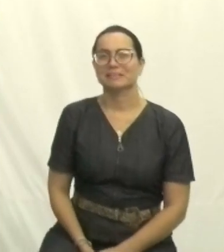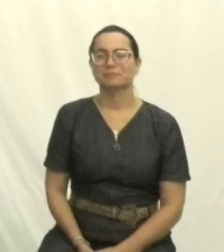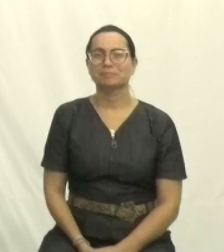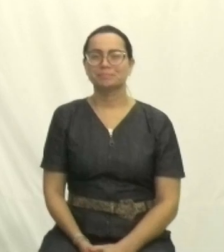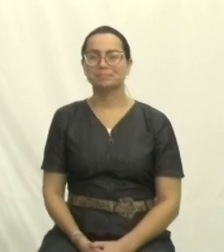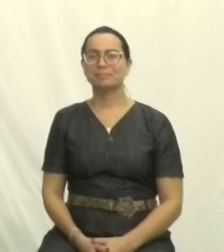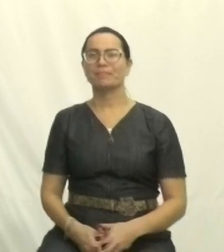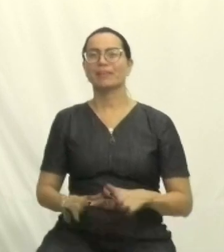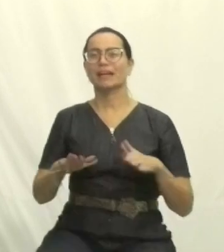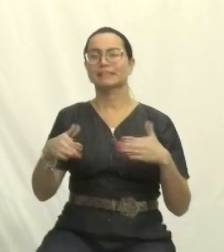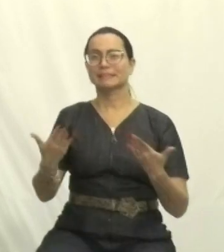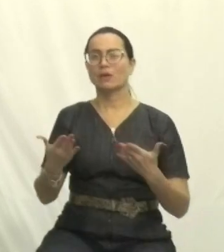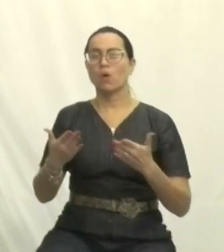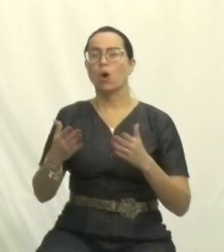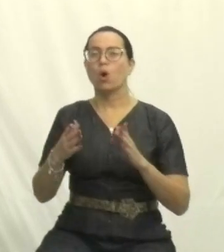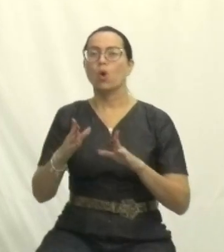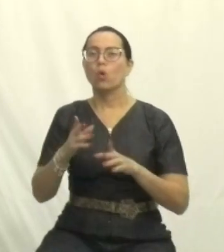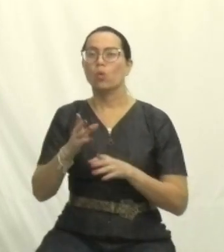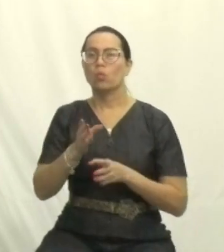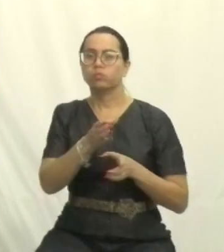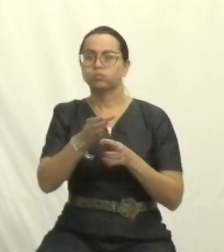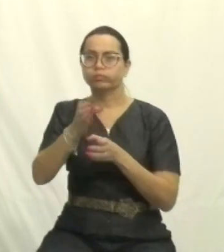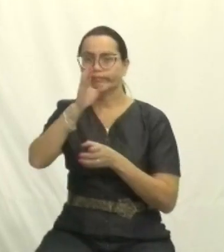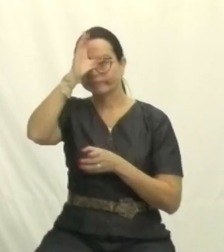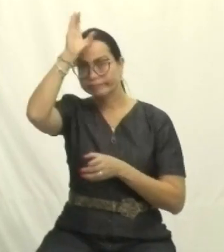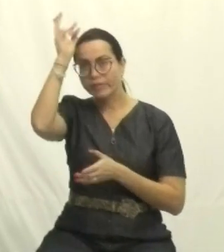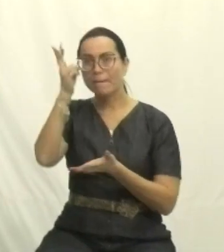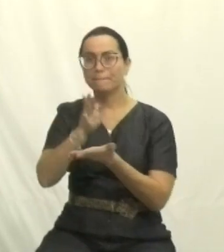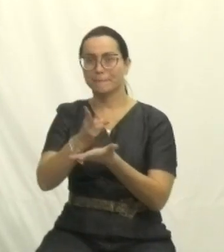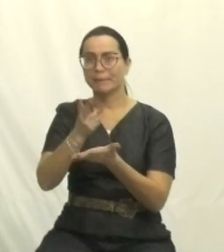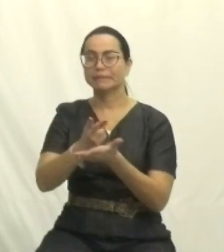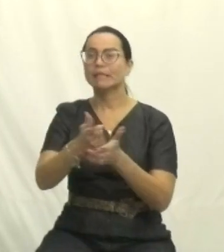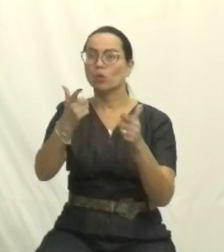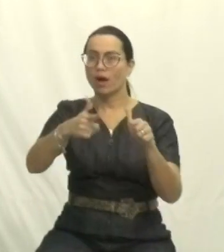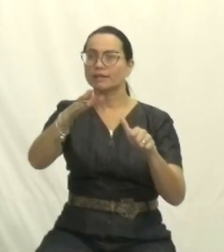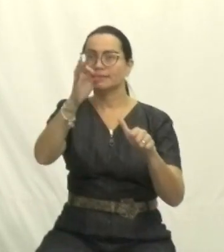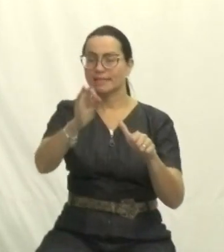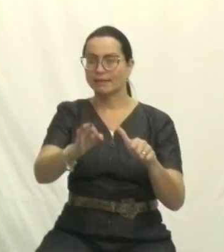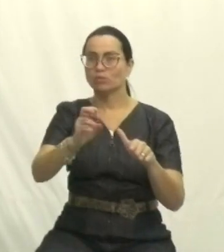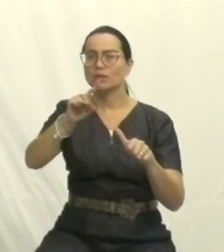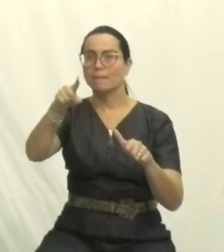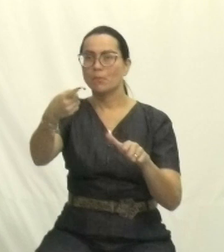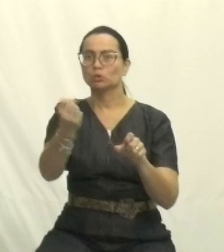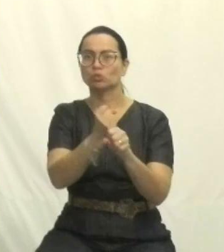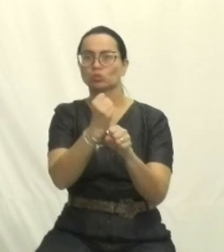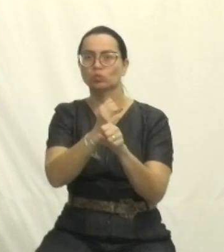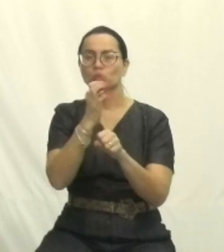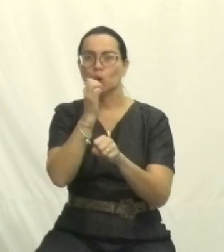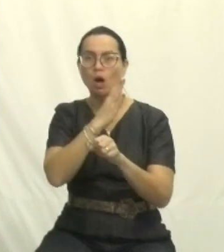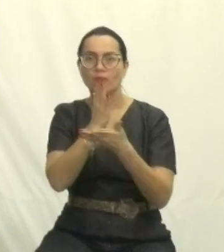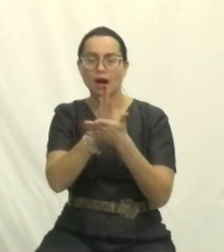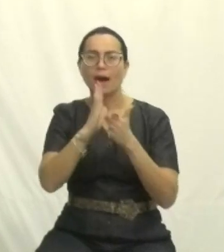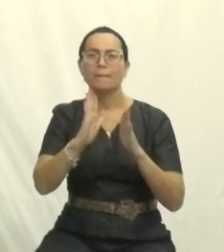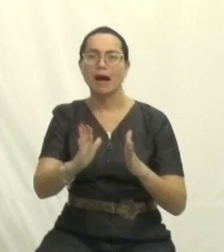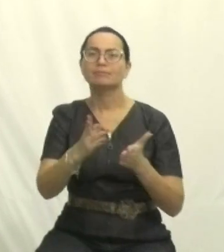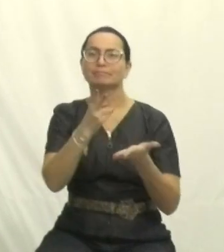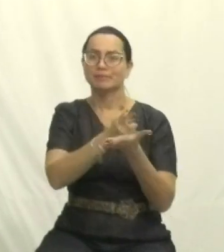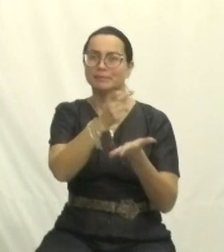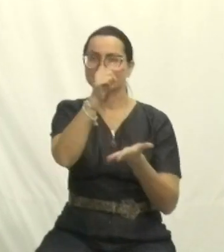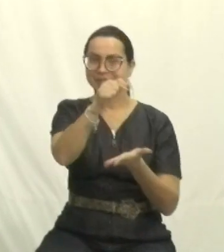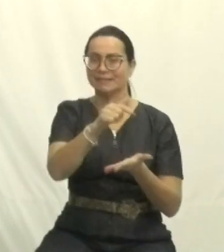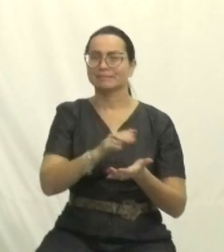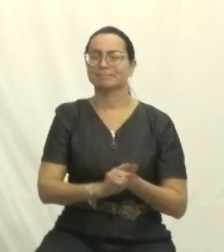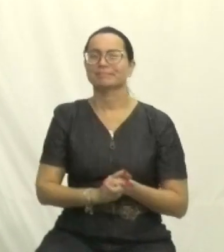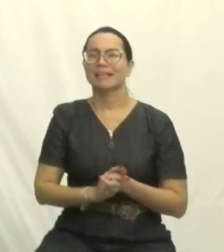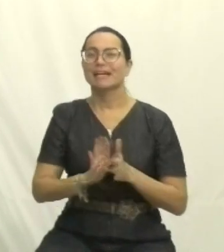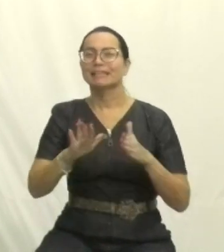ali, e a gente tem vários relatos e filmagens também, né, de atendimentos, de vidas que foram salvas